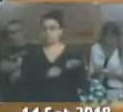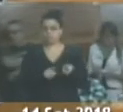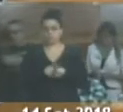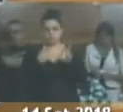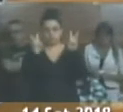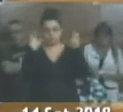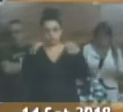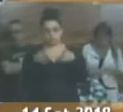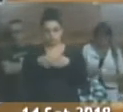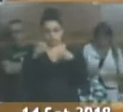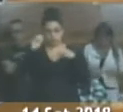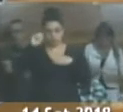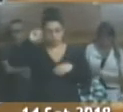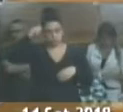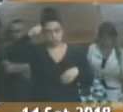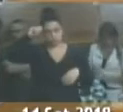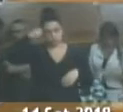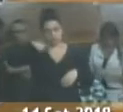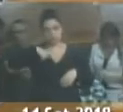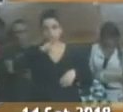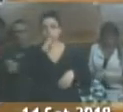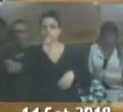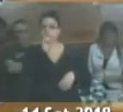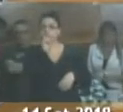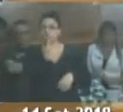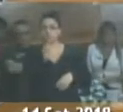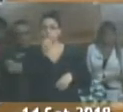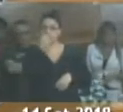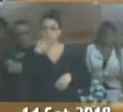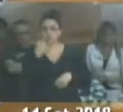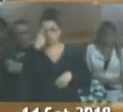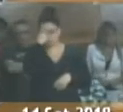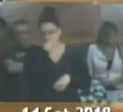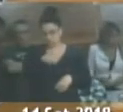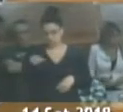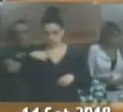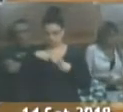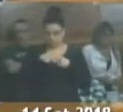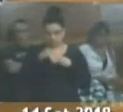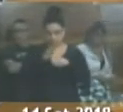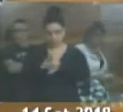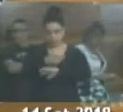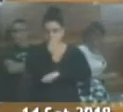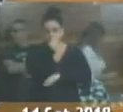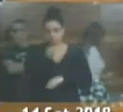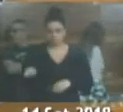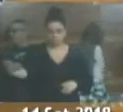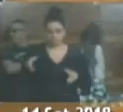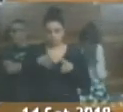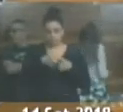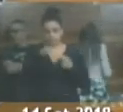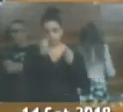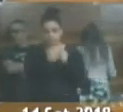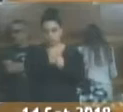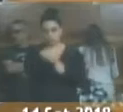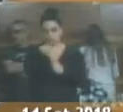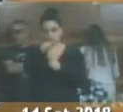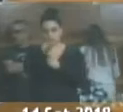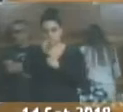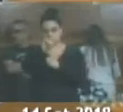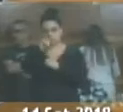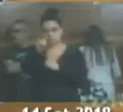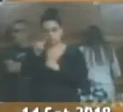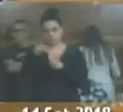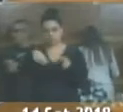quilombola. Nós também temos uma notícia boa. Por acaso, essa semana eu estive visitando o quilombola, estive com a senhora Marilda lá, com o Valmir,